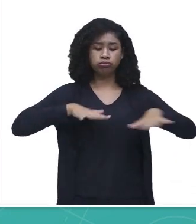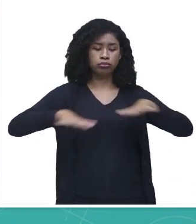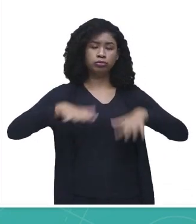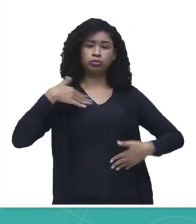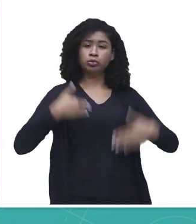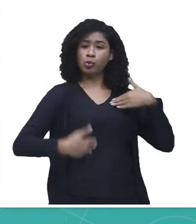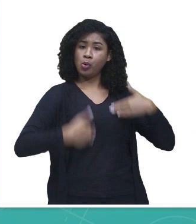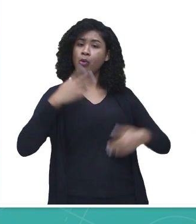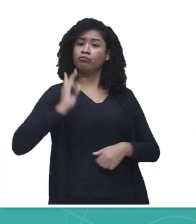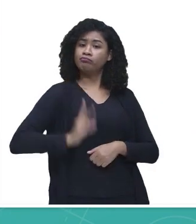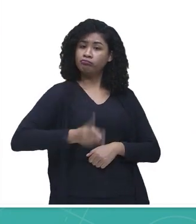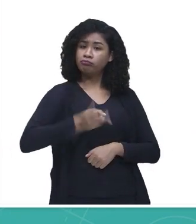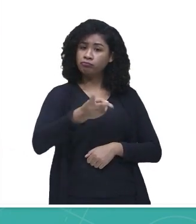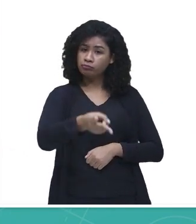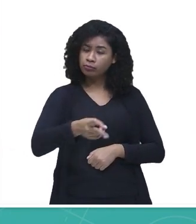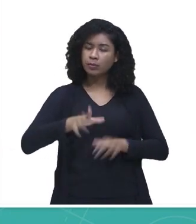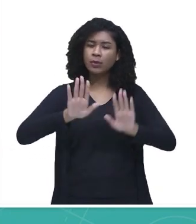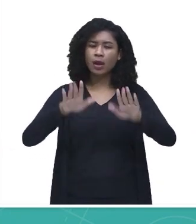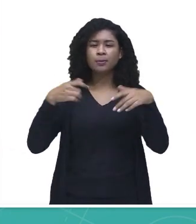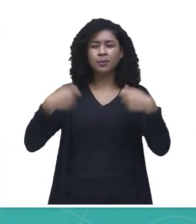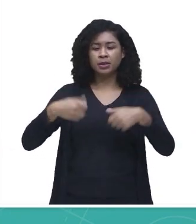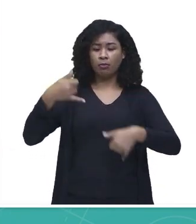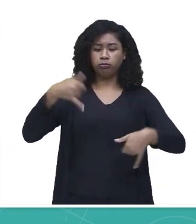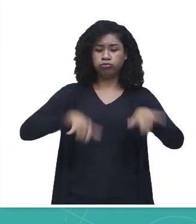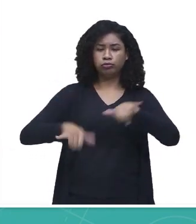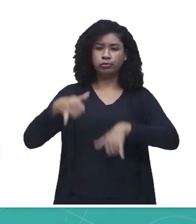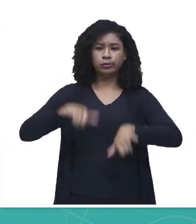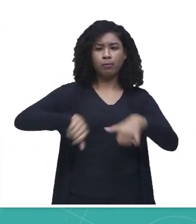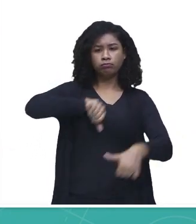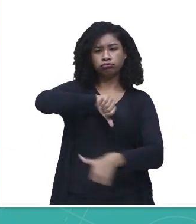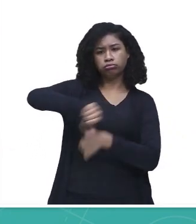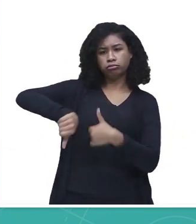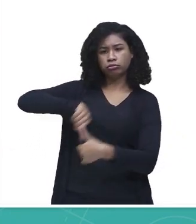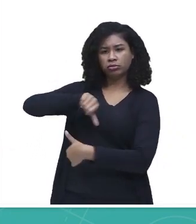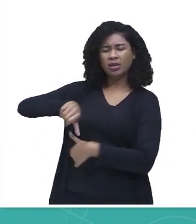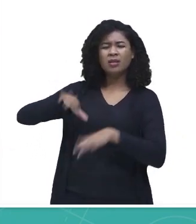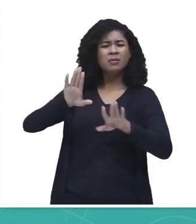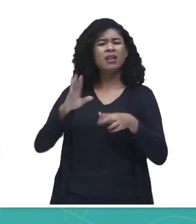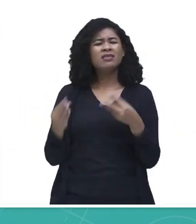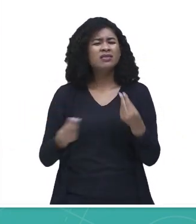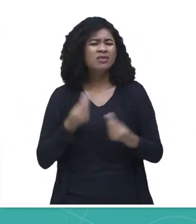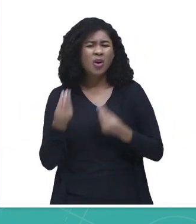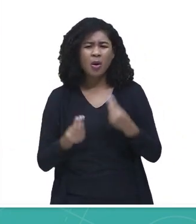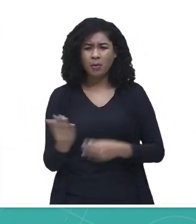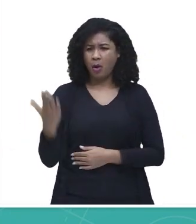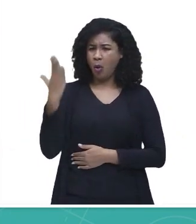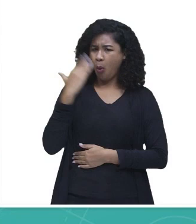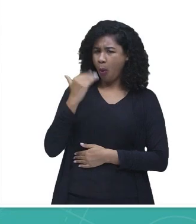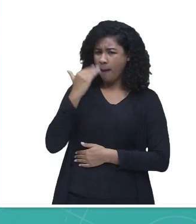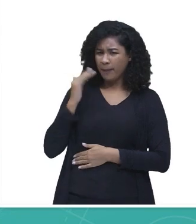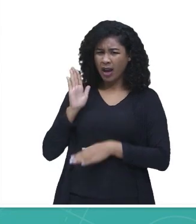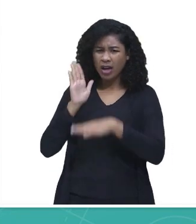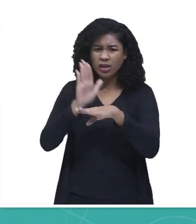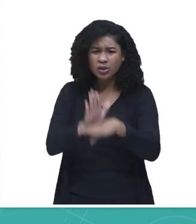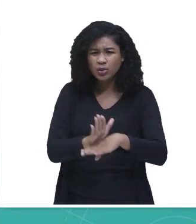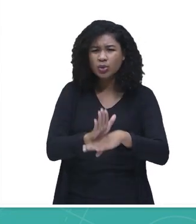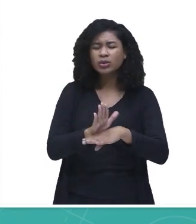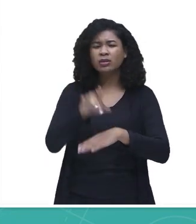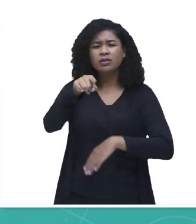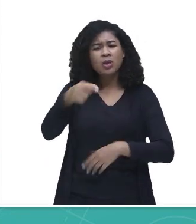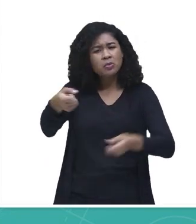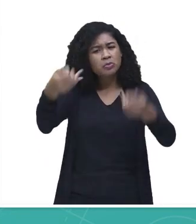uma transformação química. Aí vocês vão perguntar, mas professora, o que o alimento tem a ver com a respiração? A senhora estava falando só de